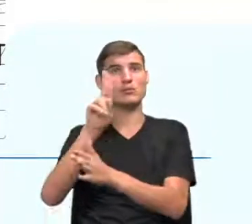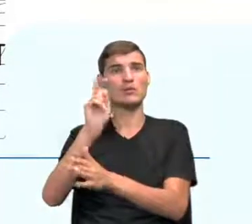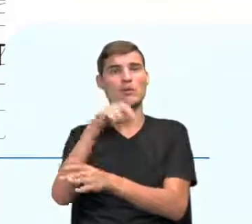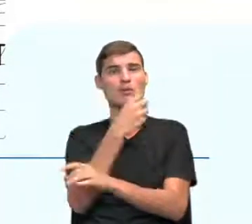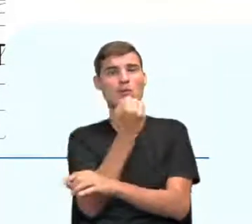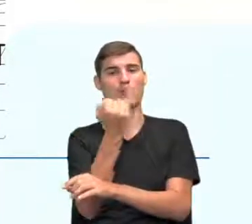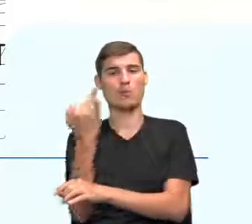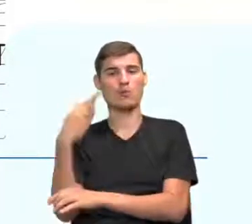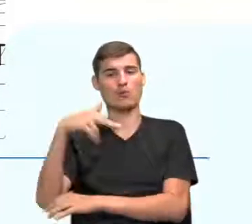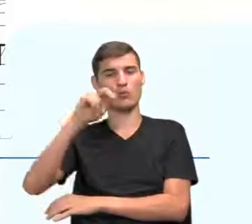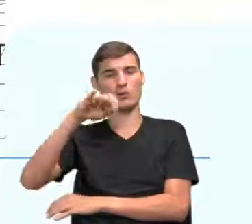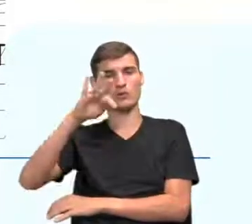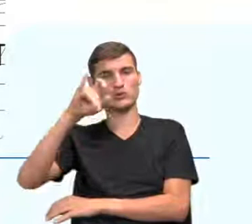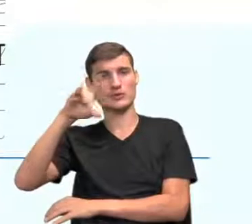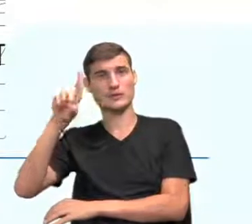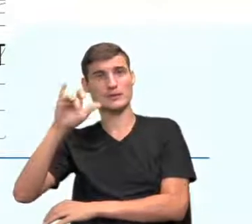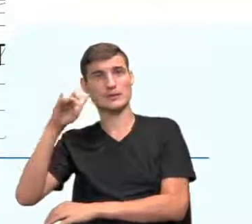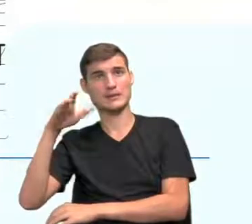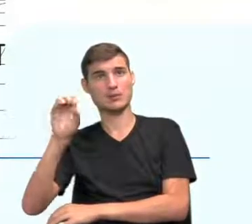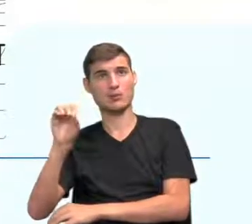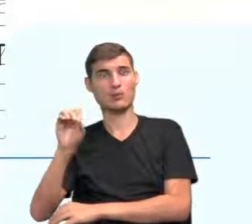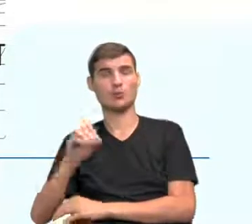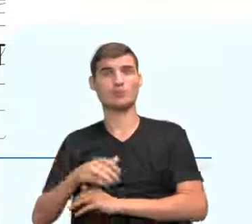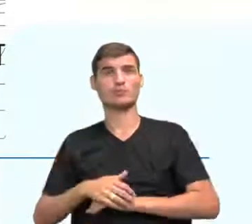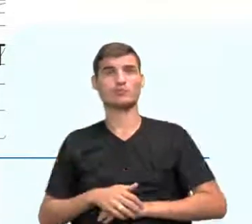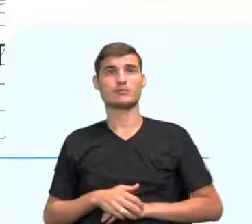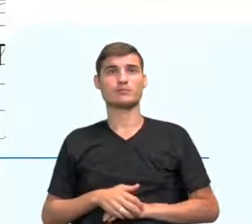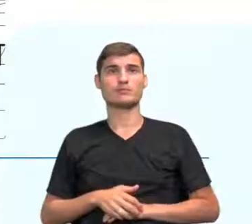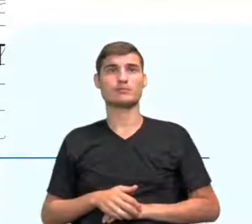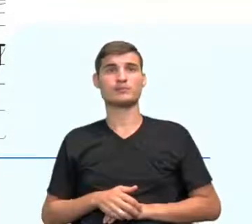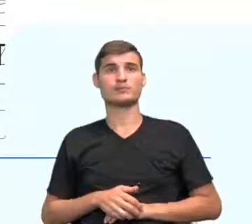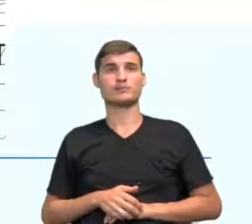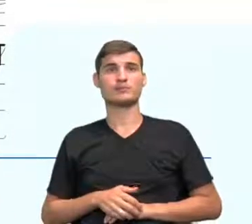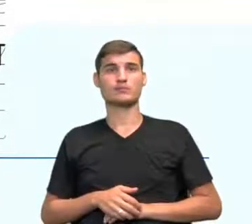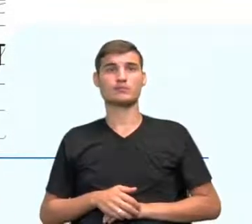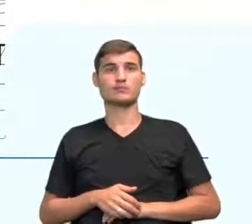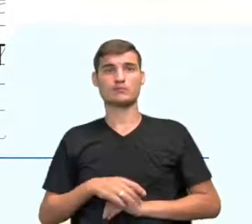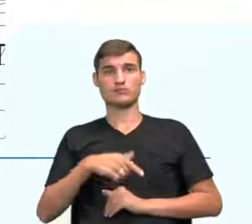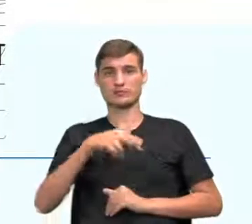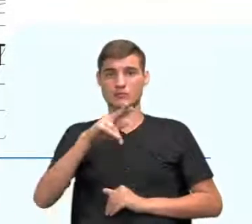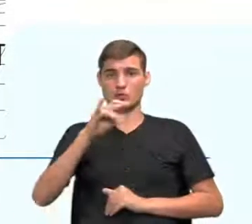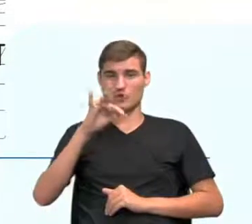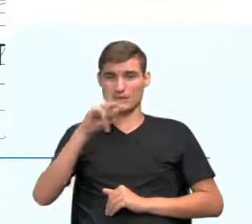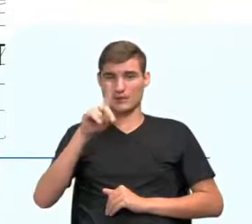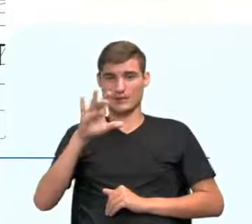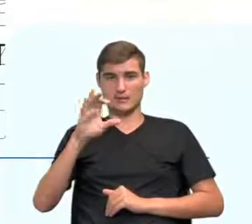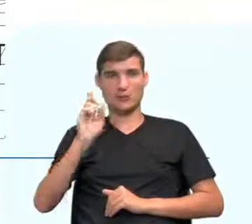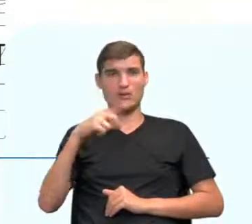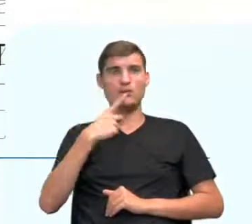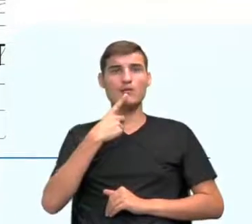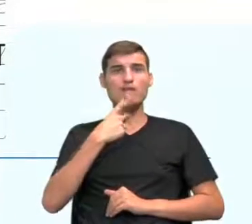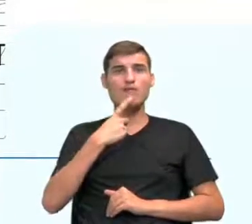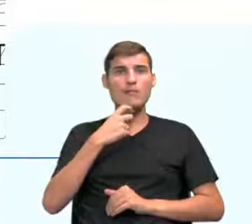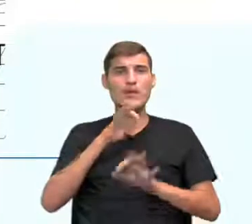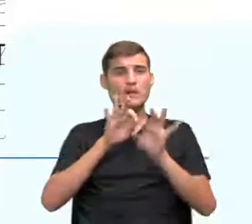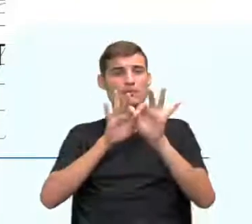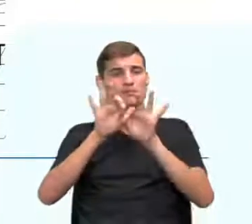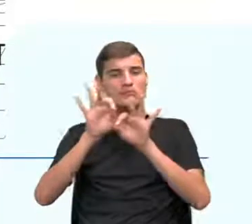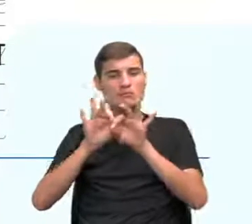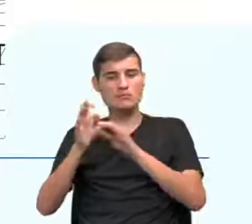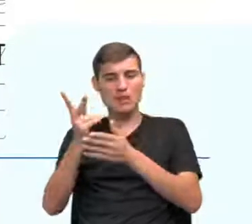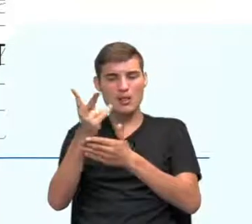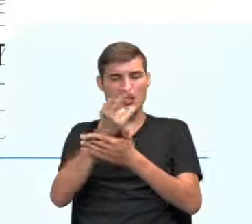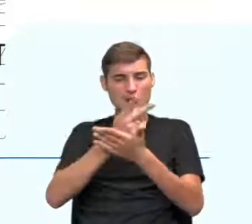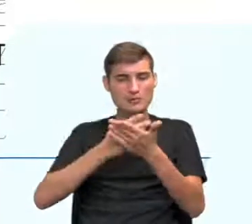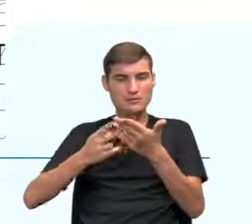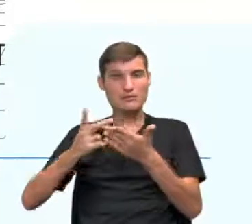quantização. Aqui é a quantização. Eu vou desenhar aqui, em vermelho que eu estou desenhando,